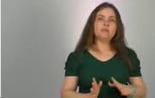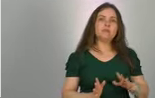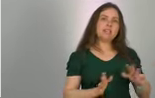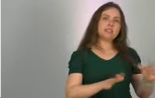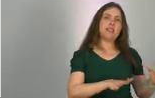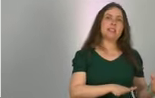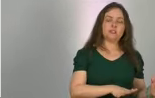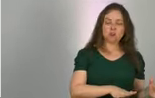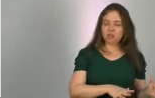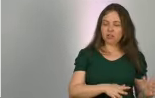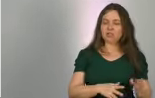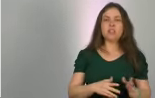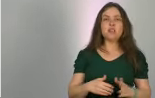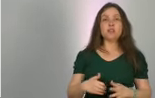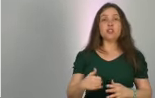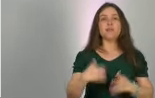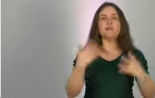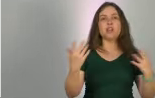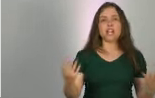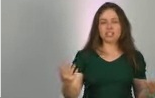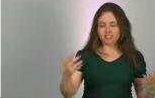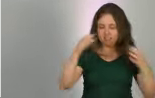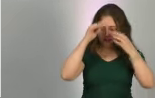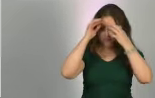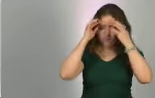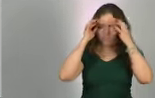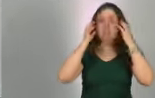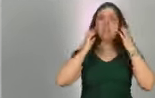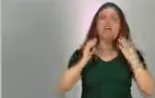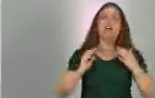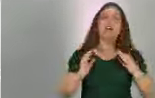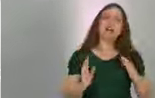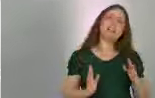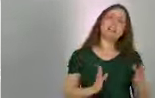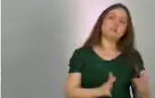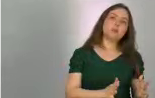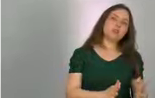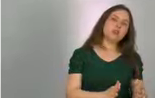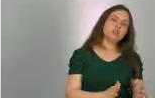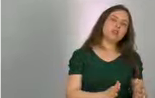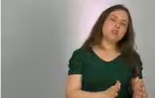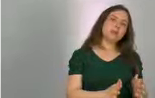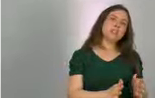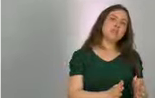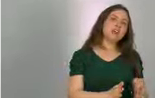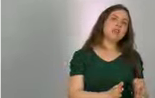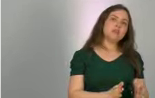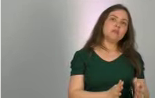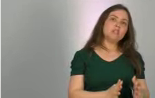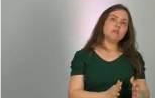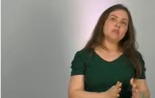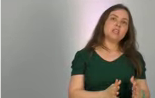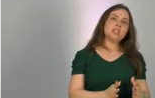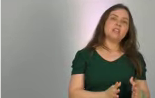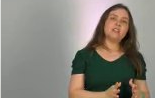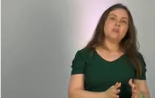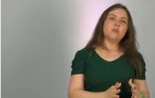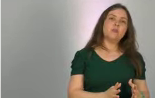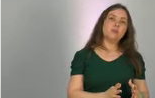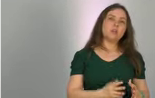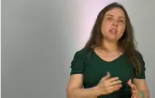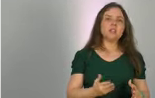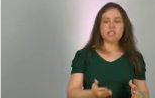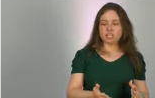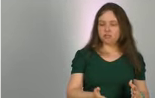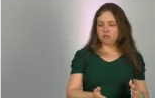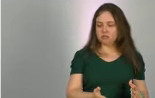na questão das teses como é que nós iremos divulgar então a questão dos periódicos era mais fácil nós iremos usar